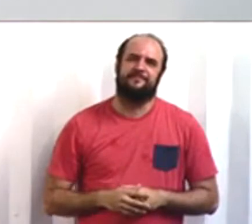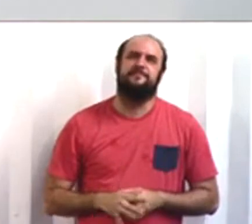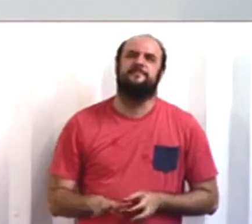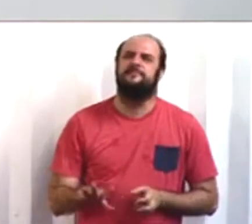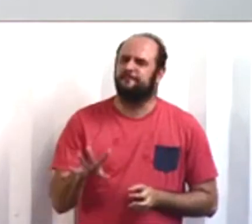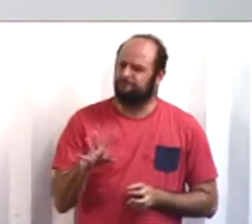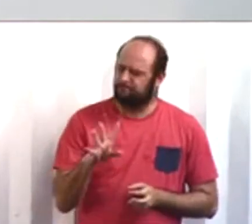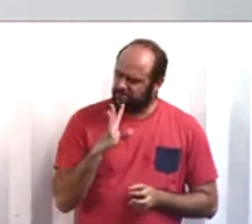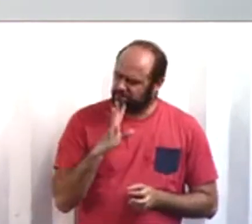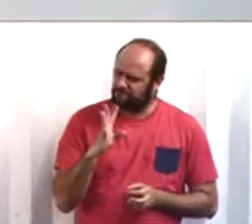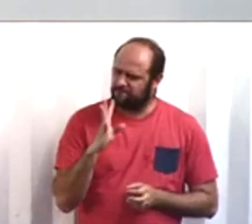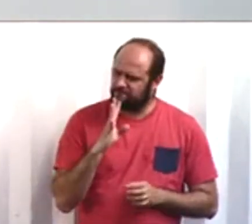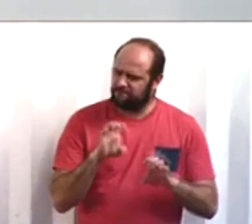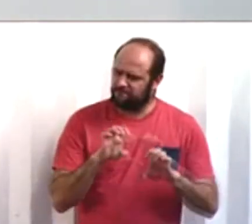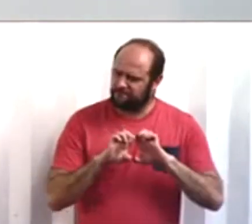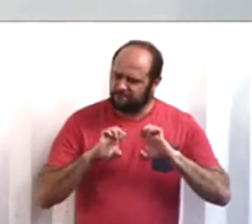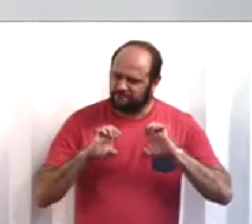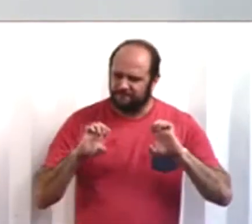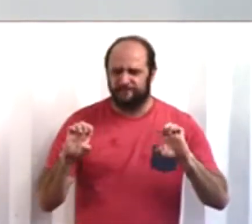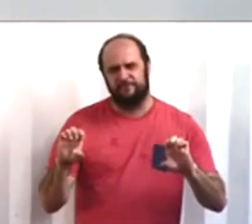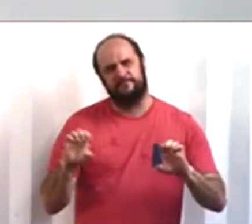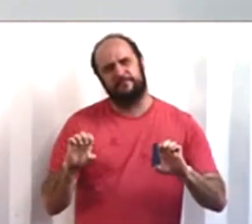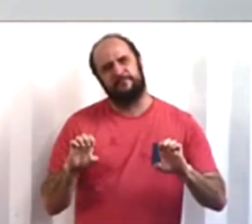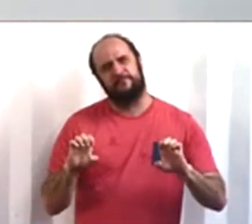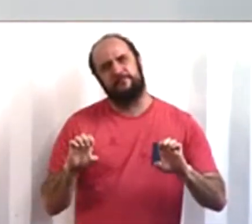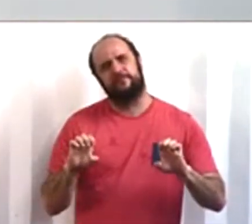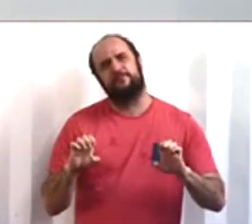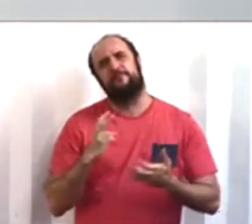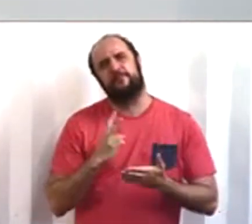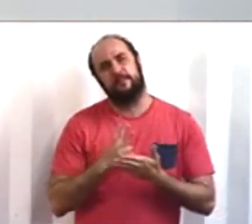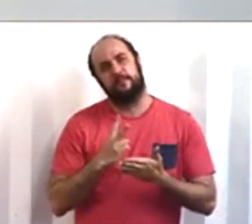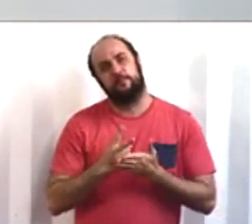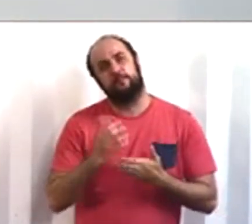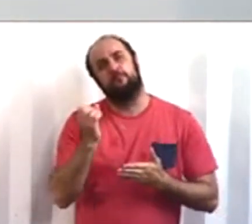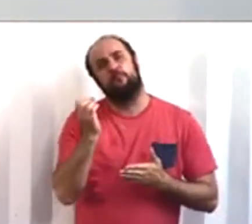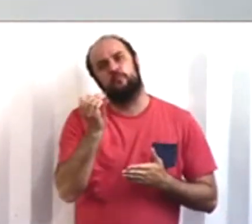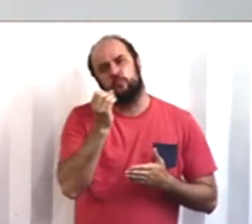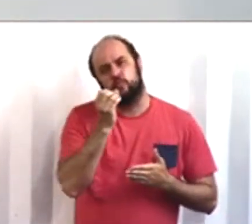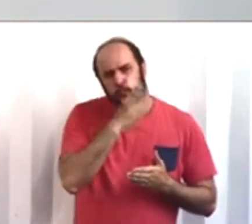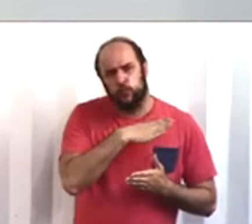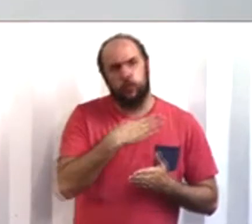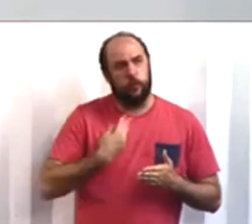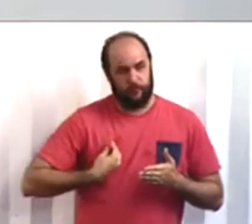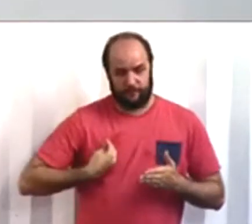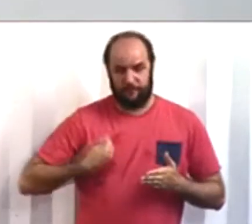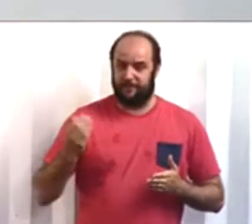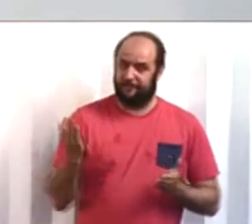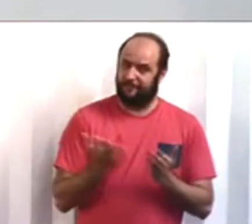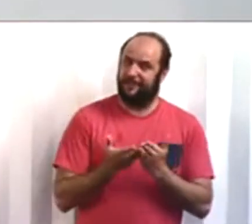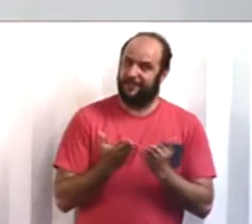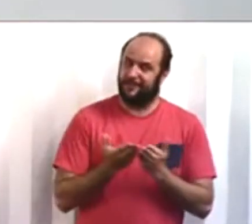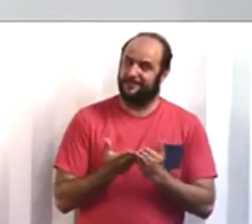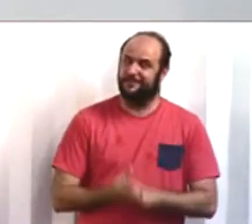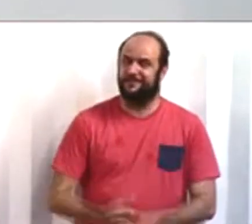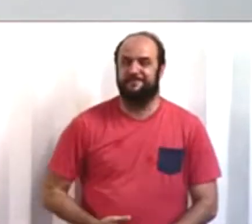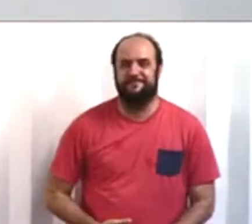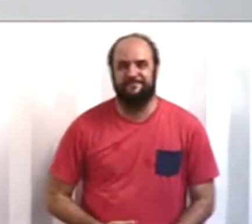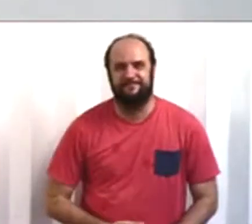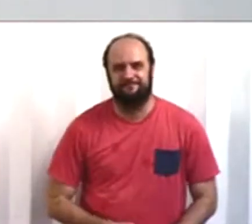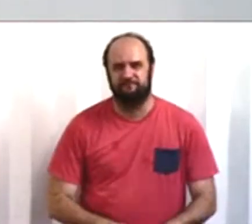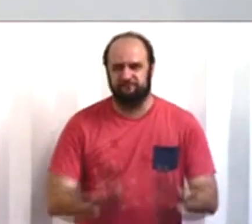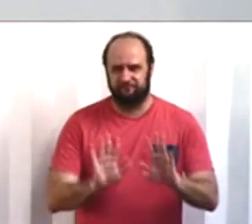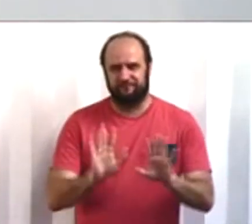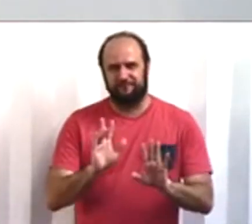Conhecer este Evangelho essencial será sempre um novo passo na vida de cada cristão. Deixa eu falar de